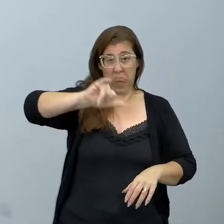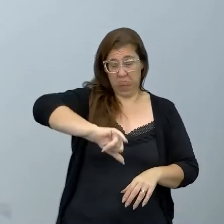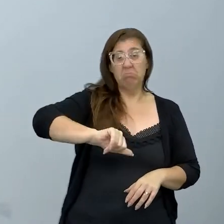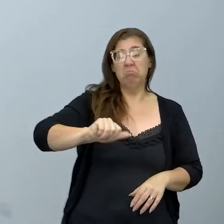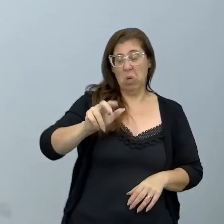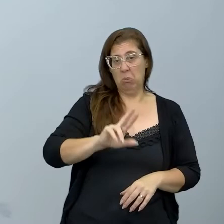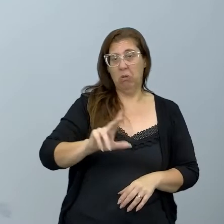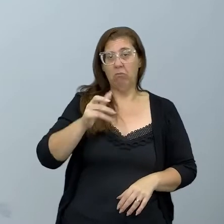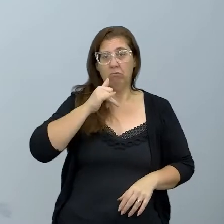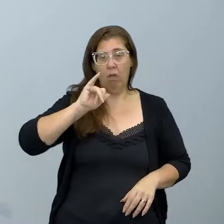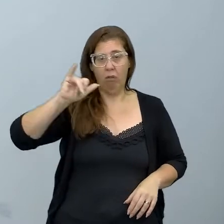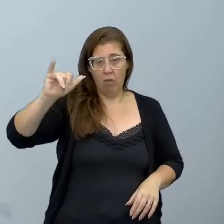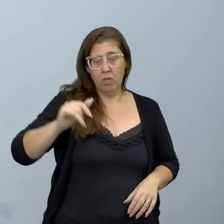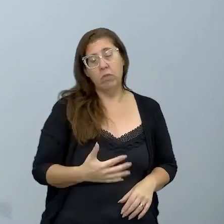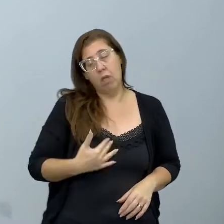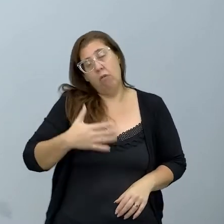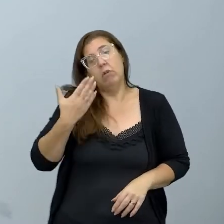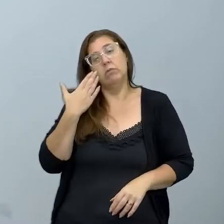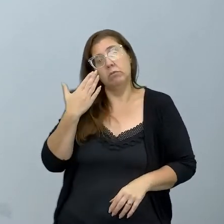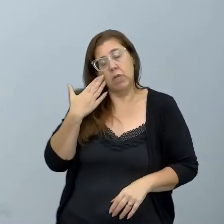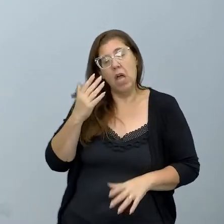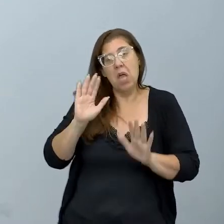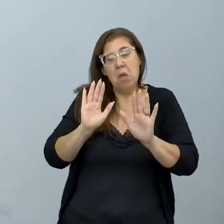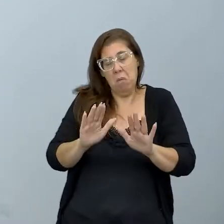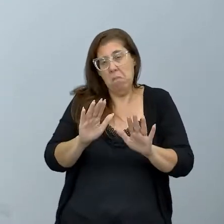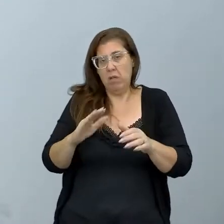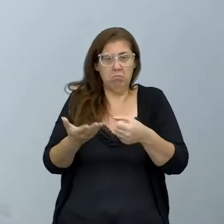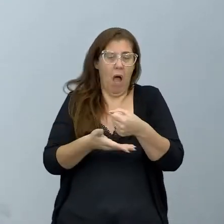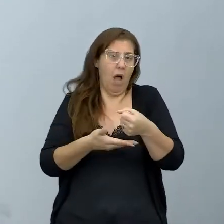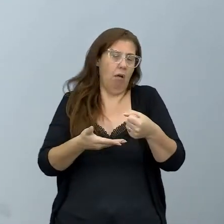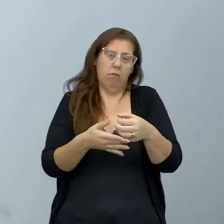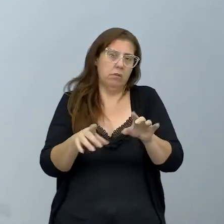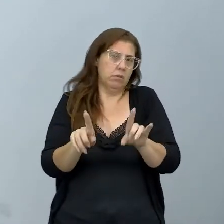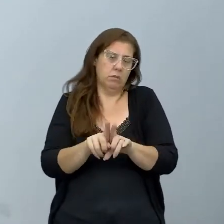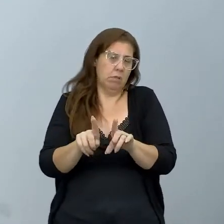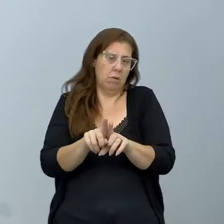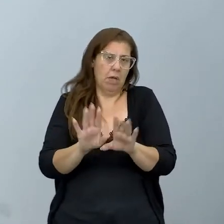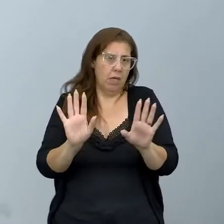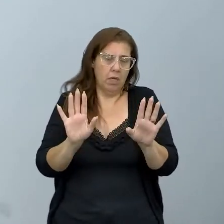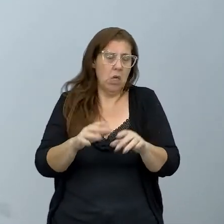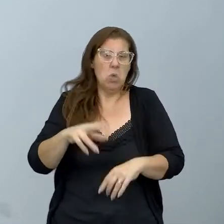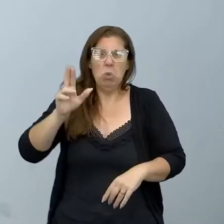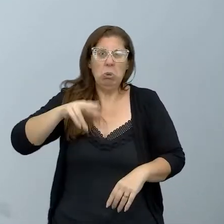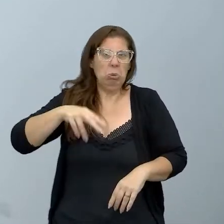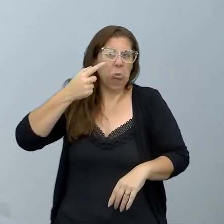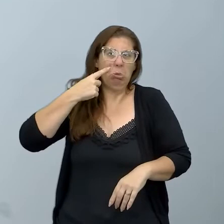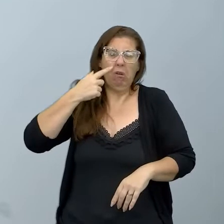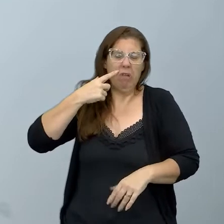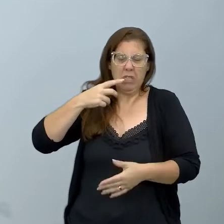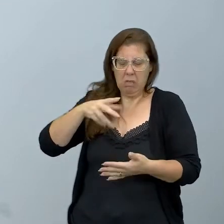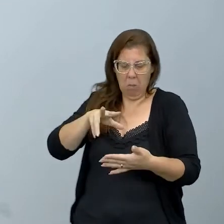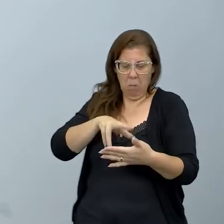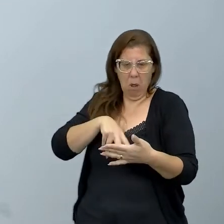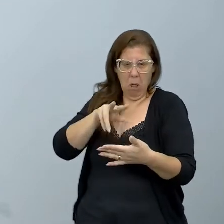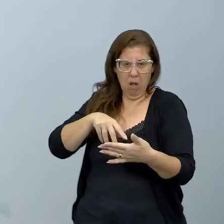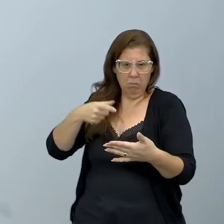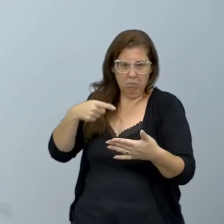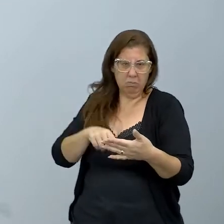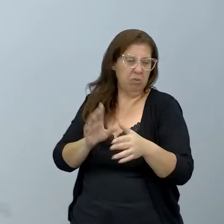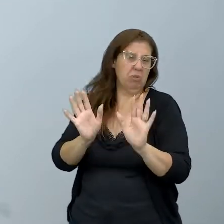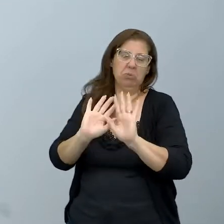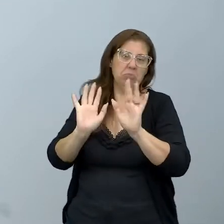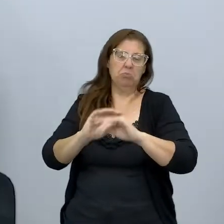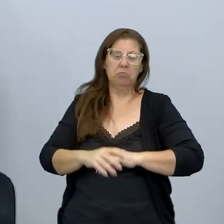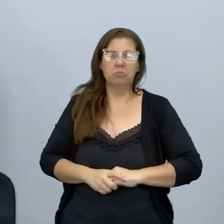consumo da energia. Eu sei disso, mas é muito superficial, nunca fiz essa leitura, assim, por exemplo, muito aprofundada da etiqueta,